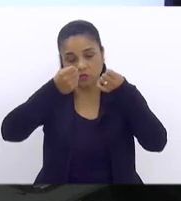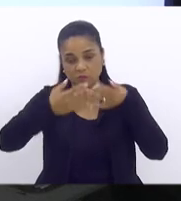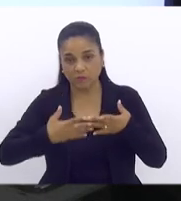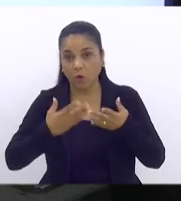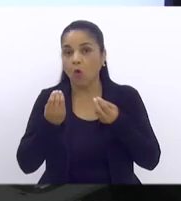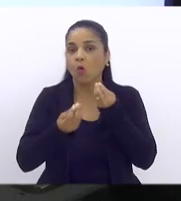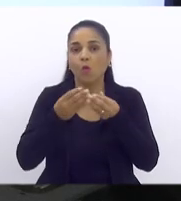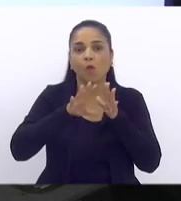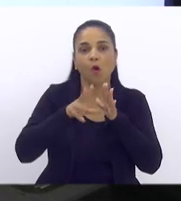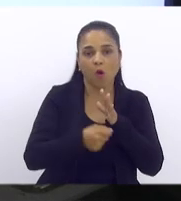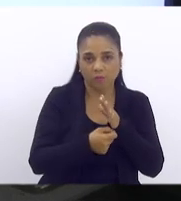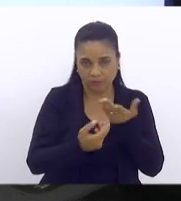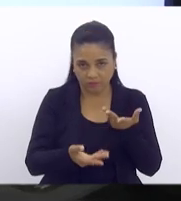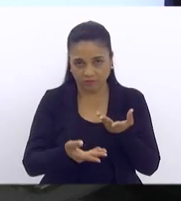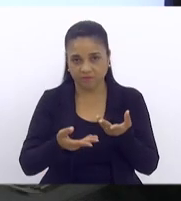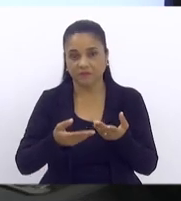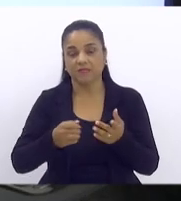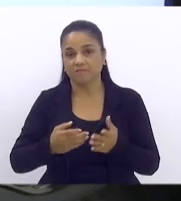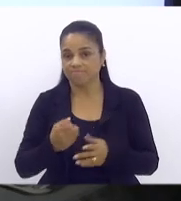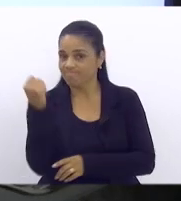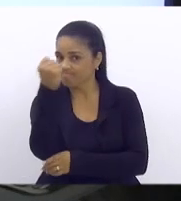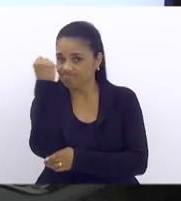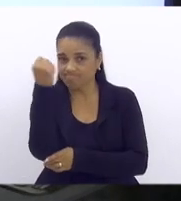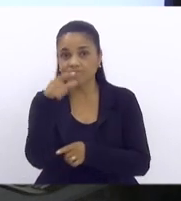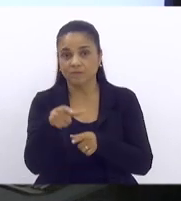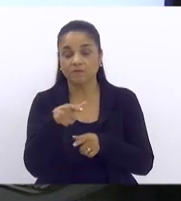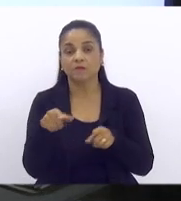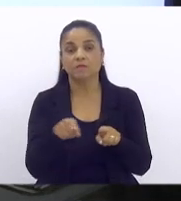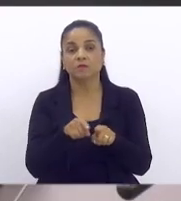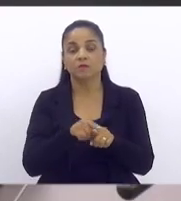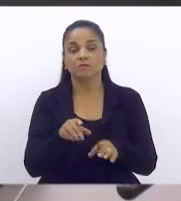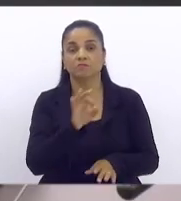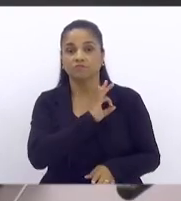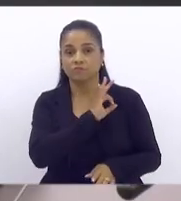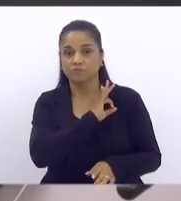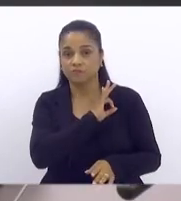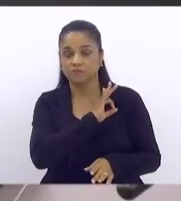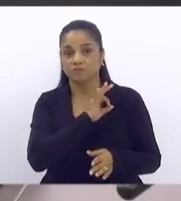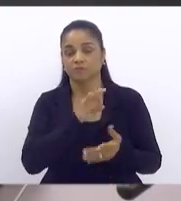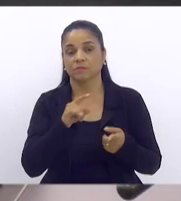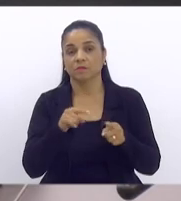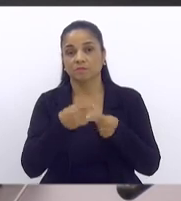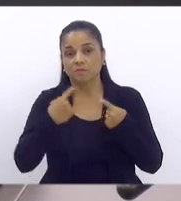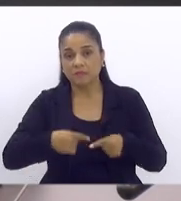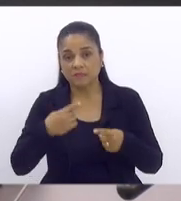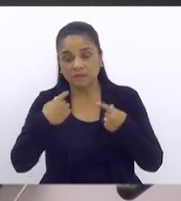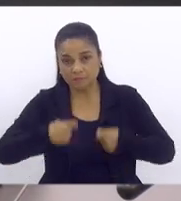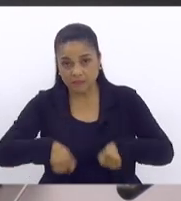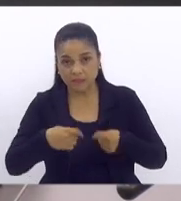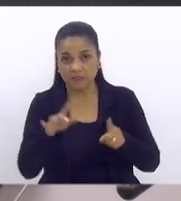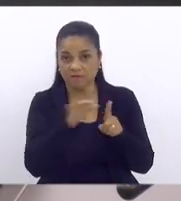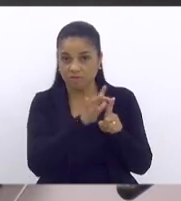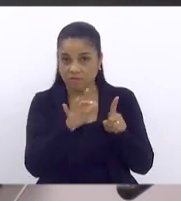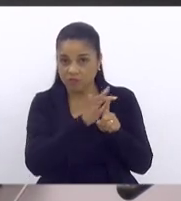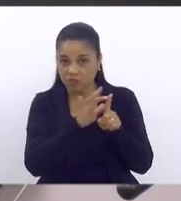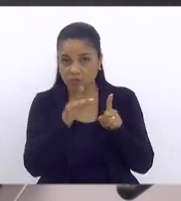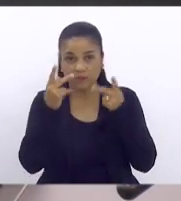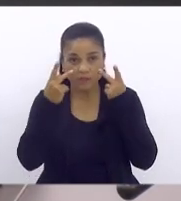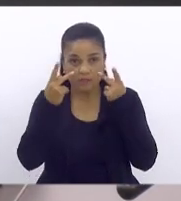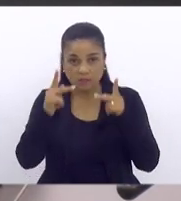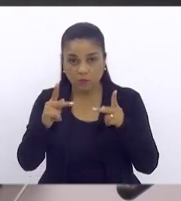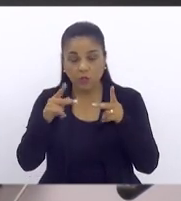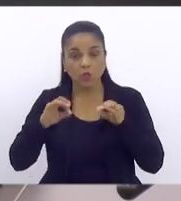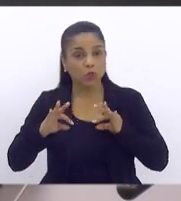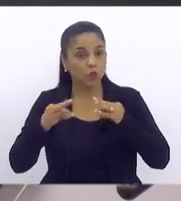é uma coisa grave. Assim, a gente vive pontuando que, em sede policial, você precisa extrair da vítima naquele momento, das testemunhas, todas